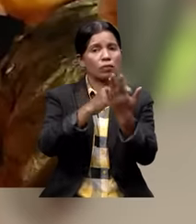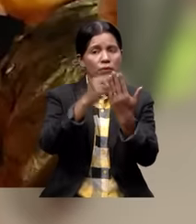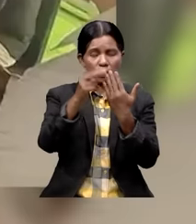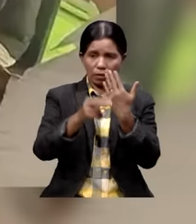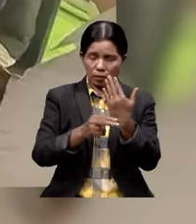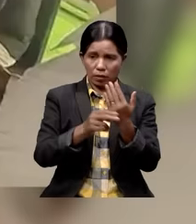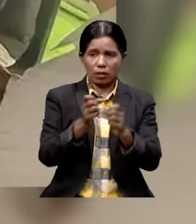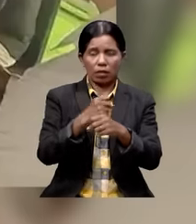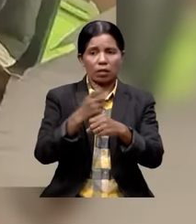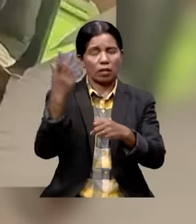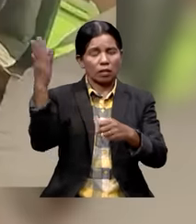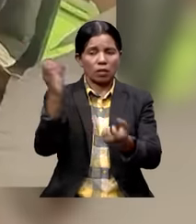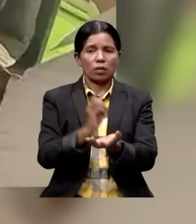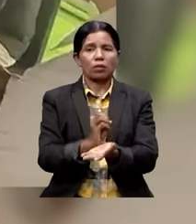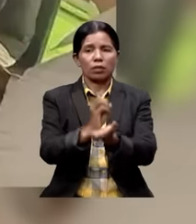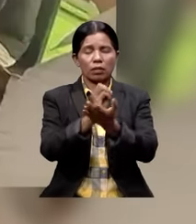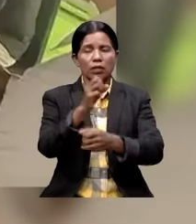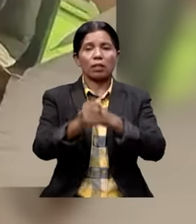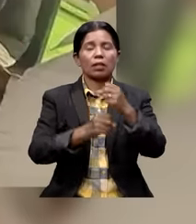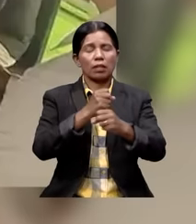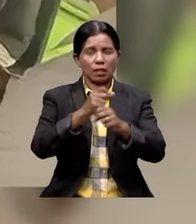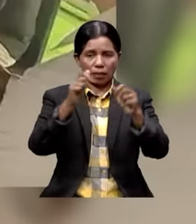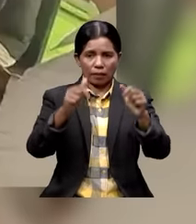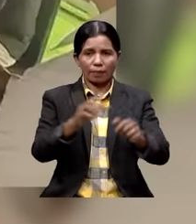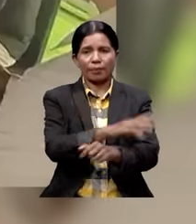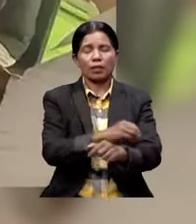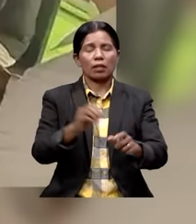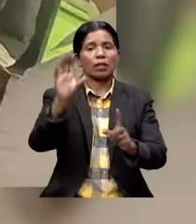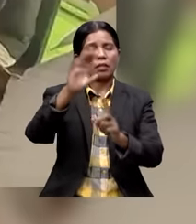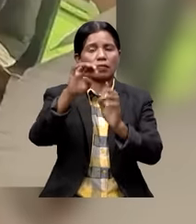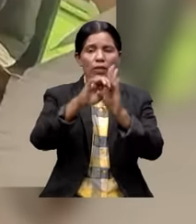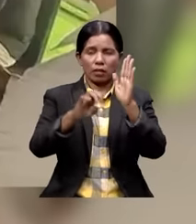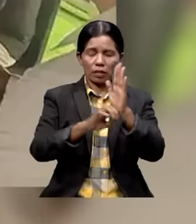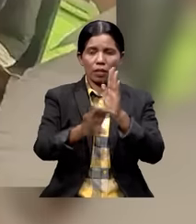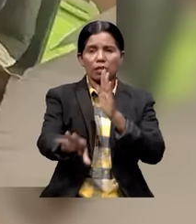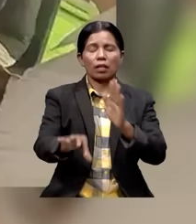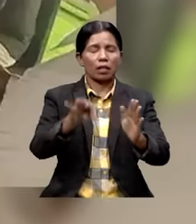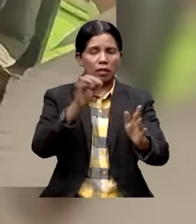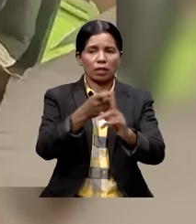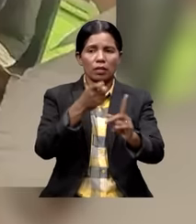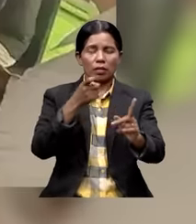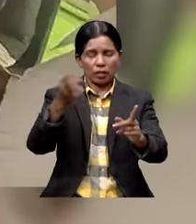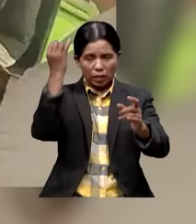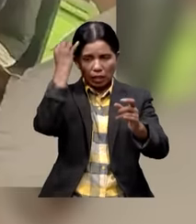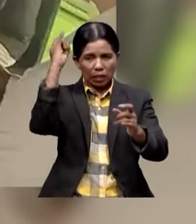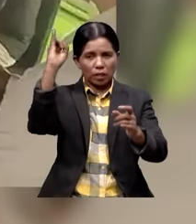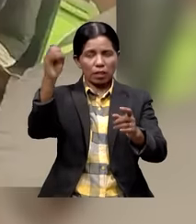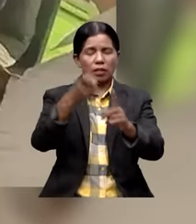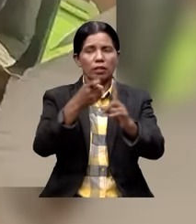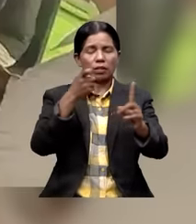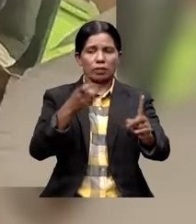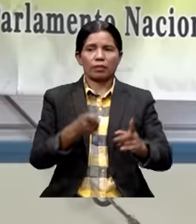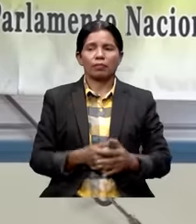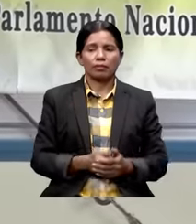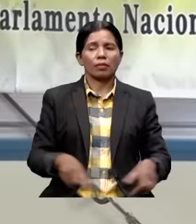se realizar e a Reoa e a Tinané. Mas a iniciativa se fez estado na reta pro-contra ideias entre ex-resistência Sira.